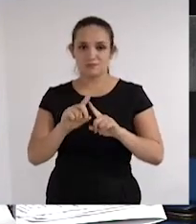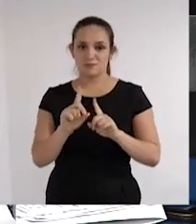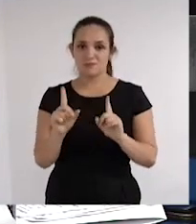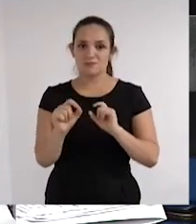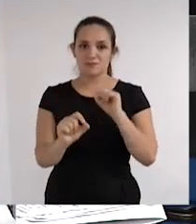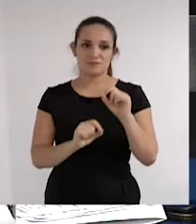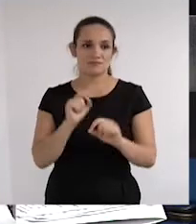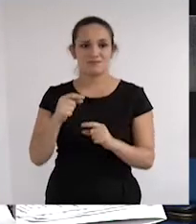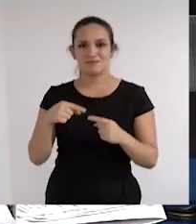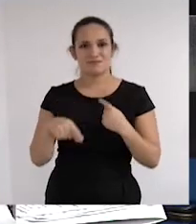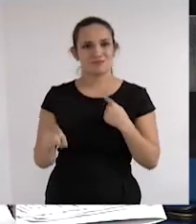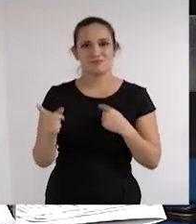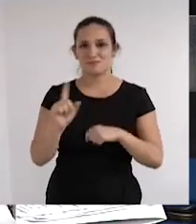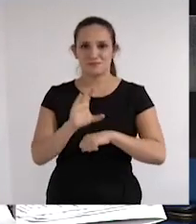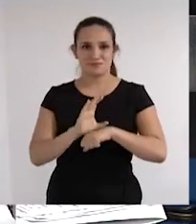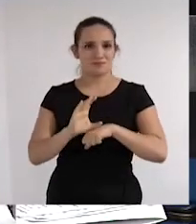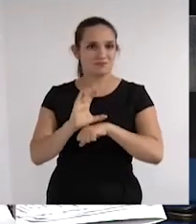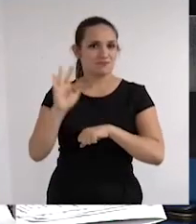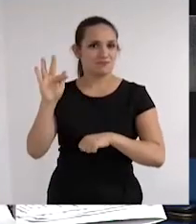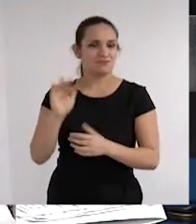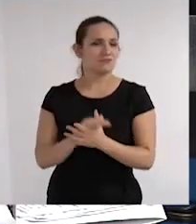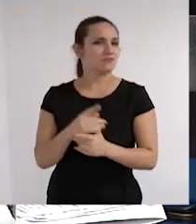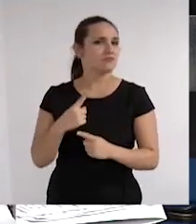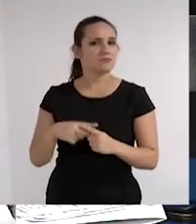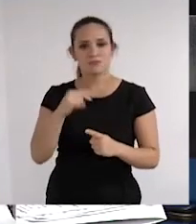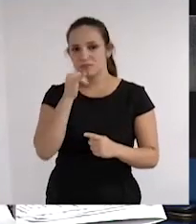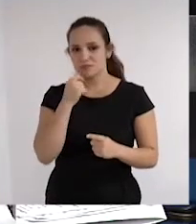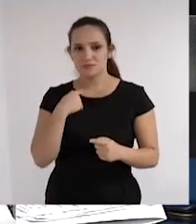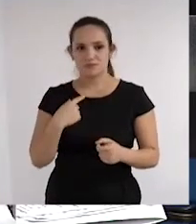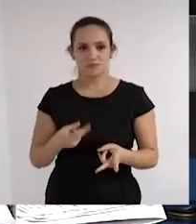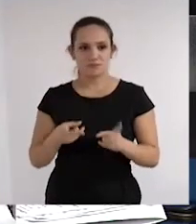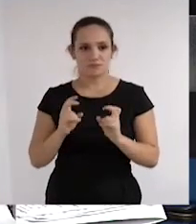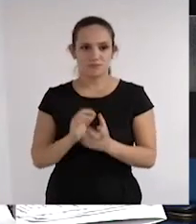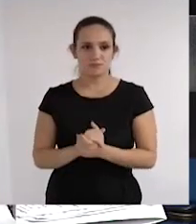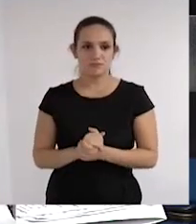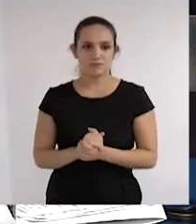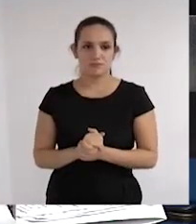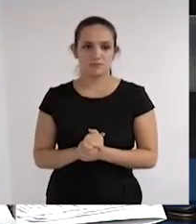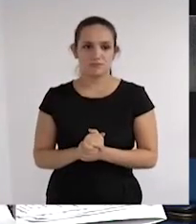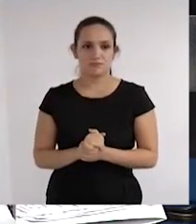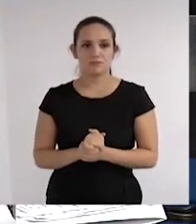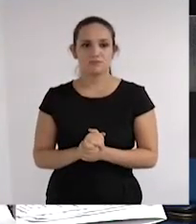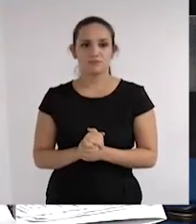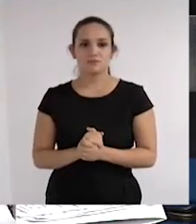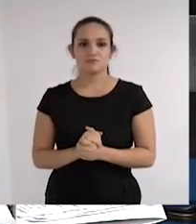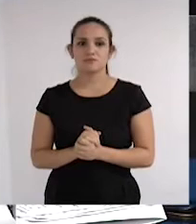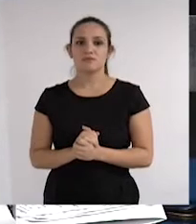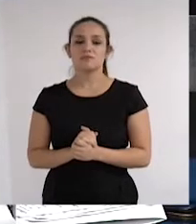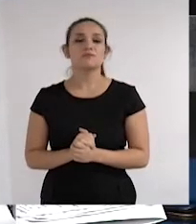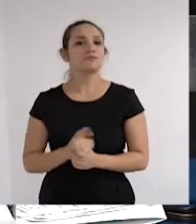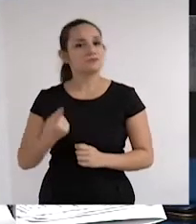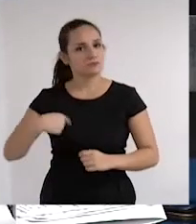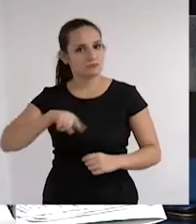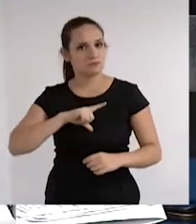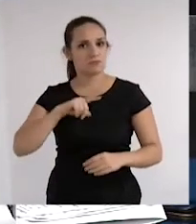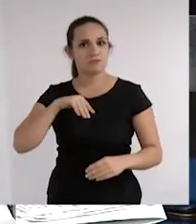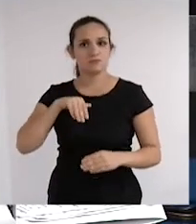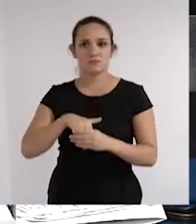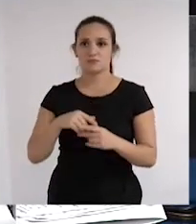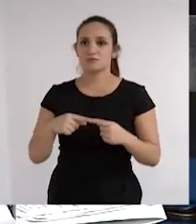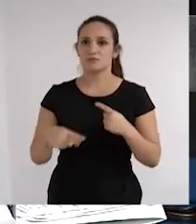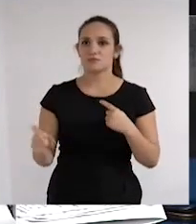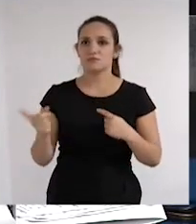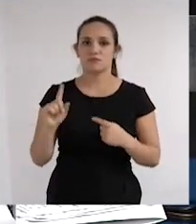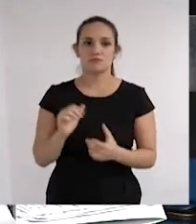questão da inconstitucionalidade. Se não, vejamos. Na época, nós apresentamos um voto em separado, discordando do projeto, por entender